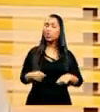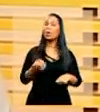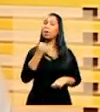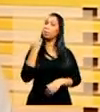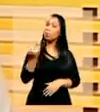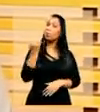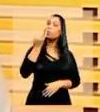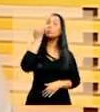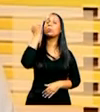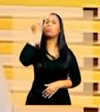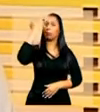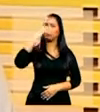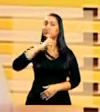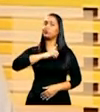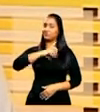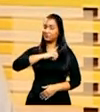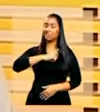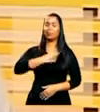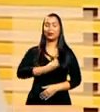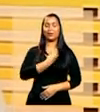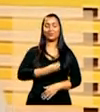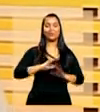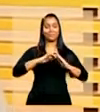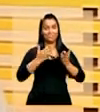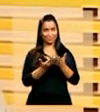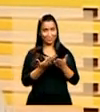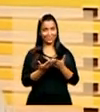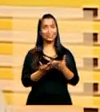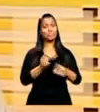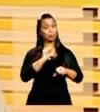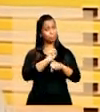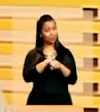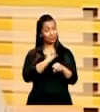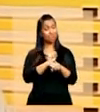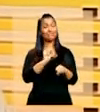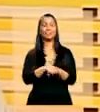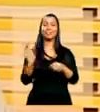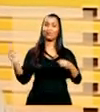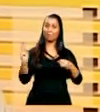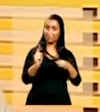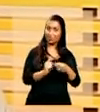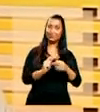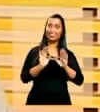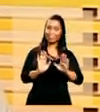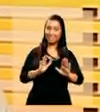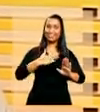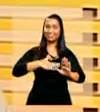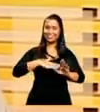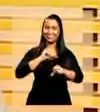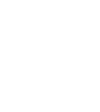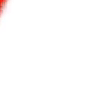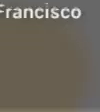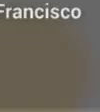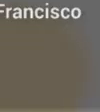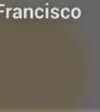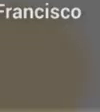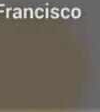ser útil e como ele é importante para a vida dos estudantes. A gente faz um breve intervalo e volta já já, não saia